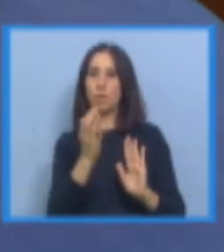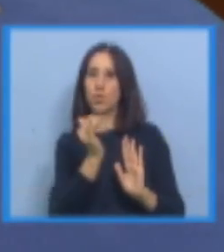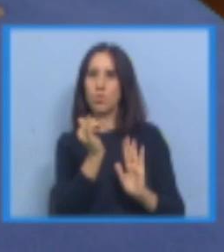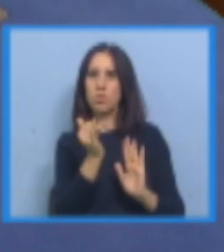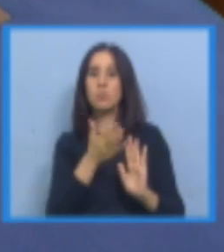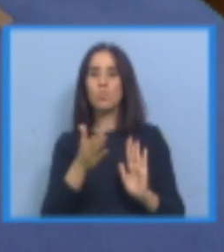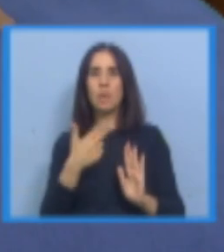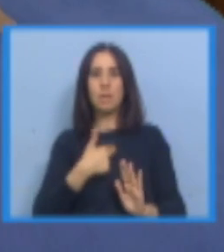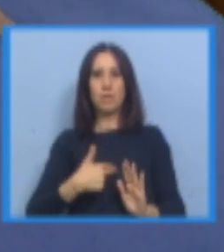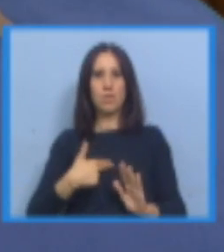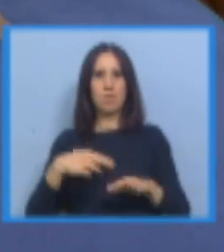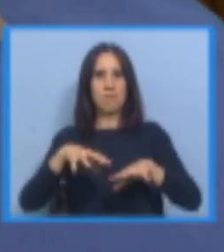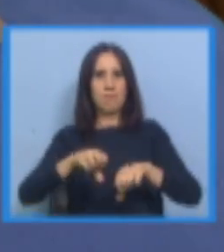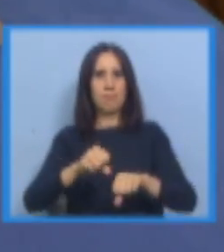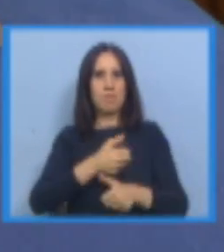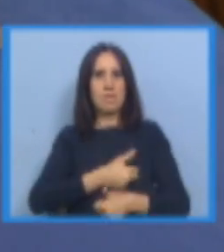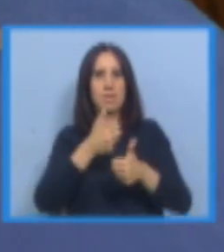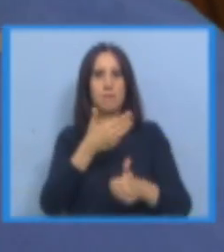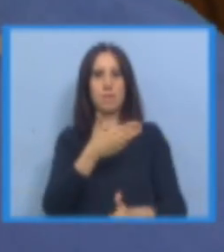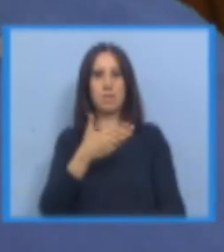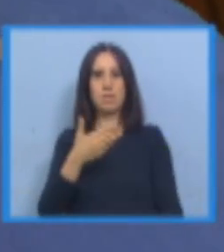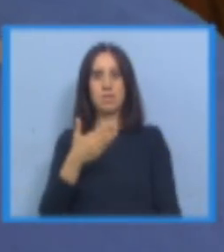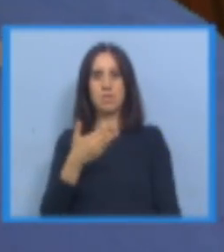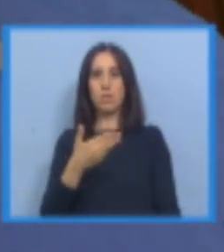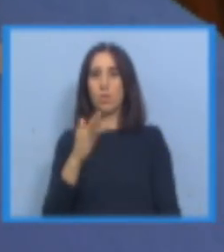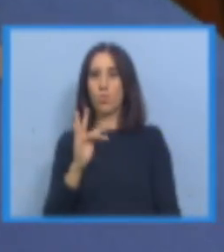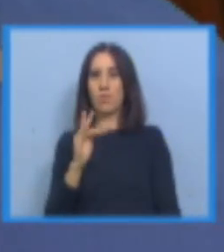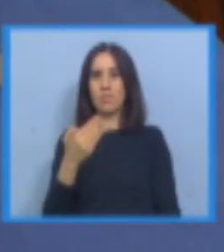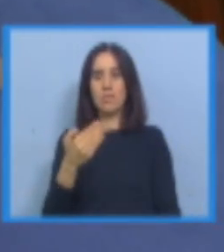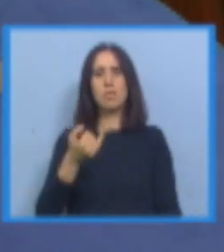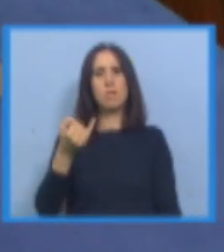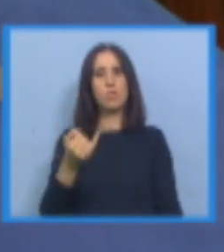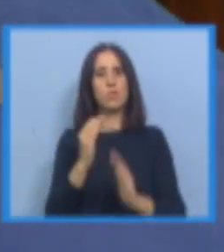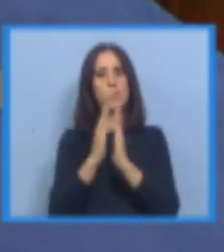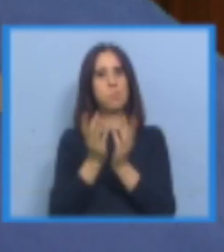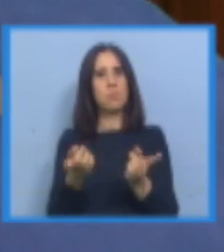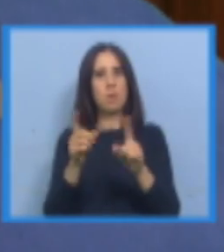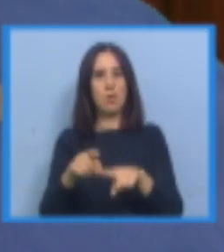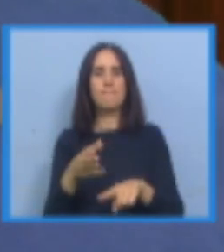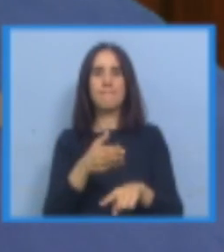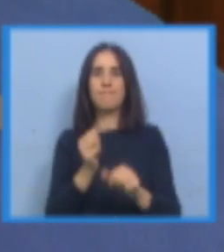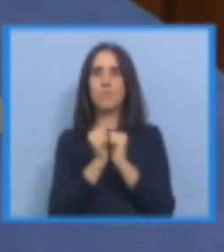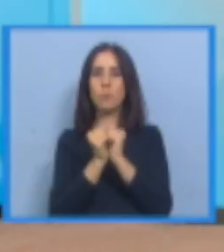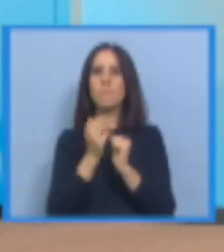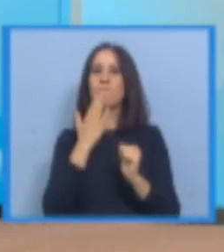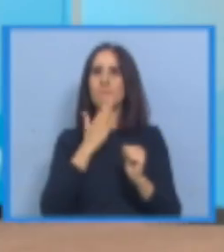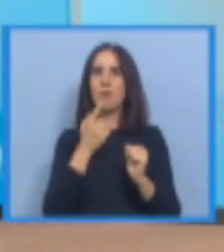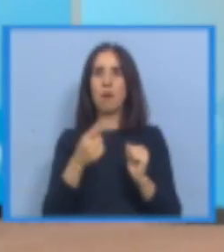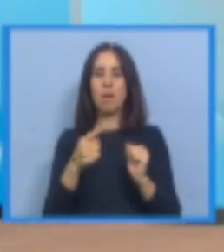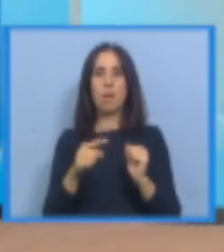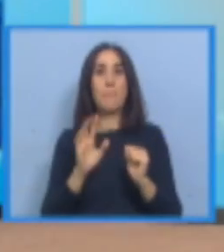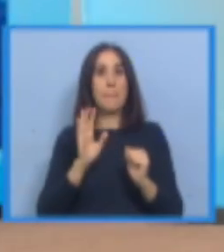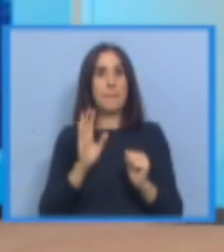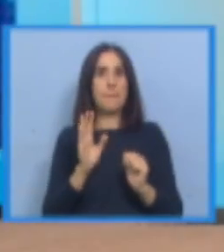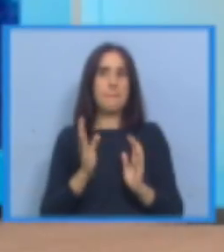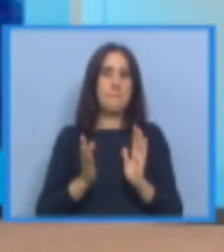da conquista cristã da cidade, em 1147, em que depois a Diocese é restaurada, aí já temos documentação suficiente para,